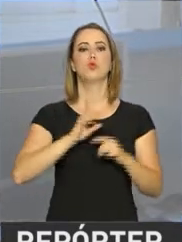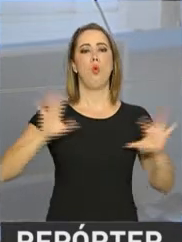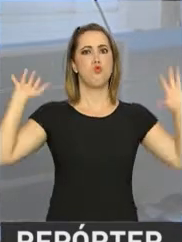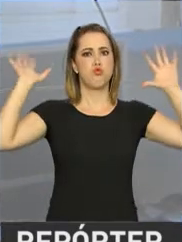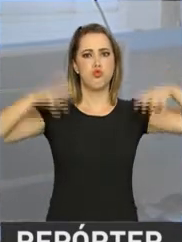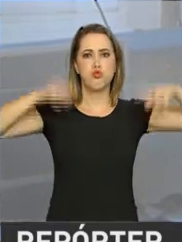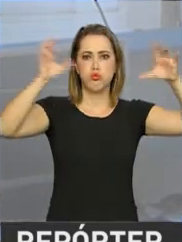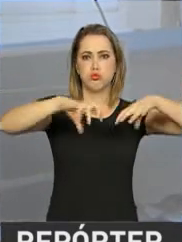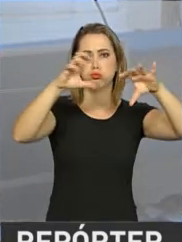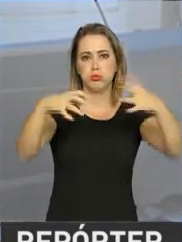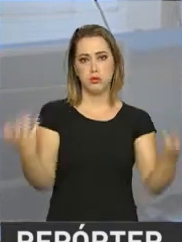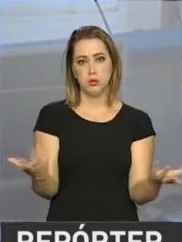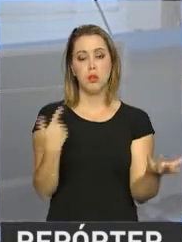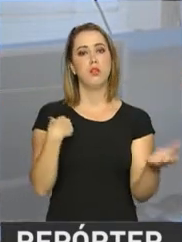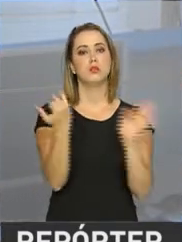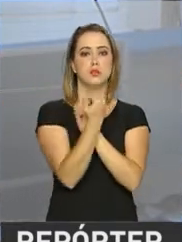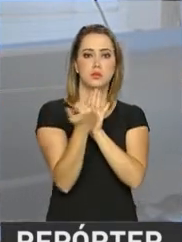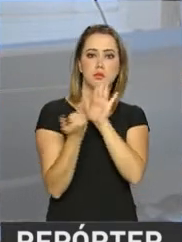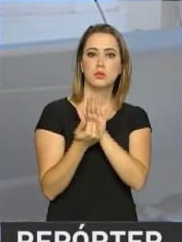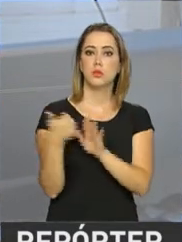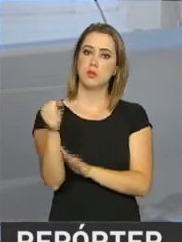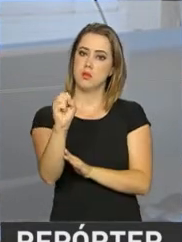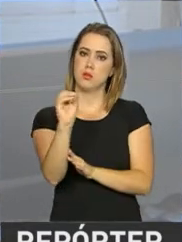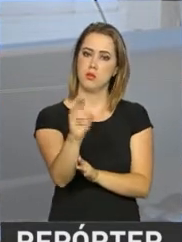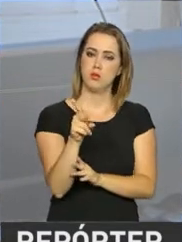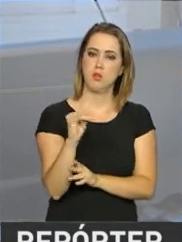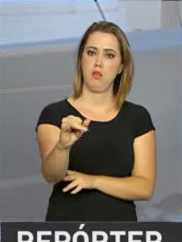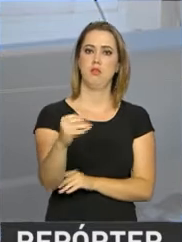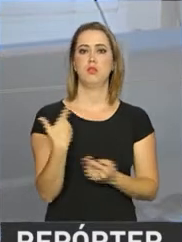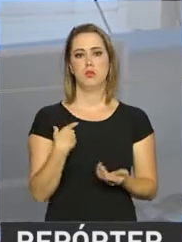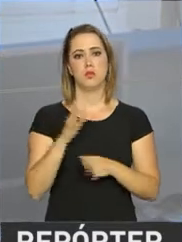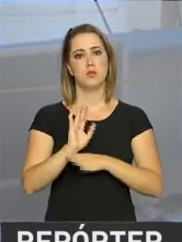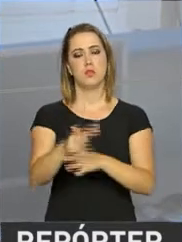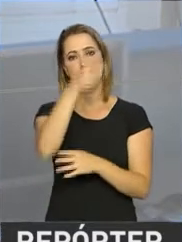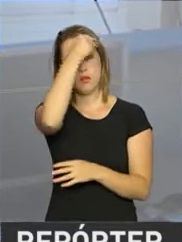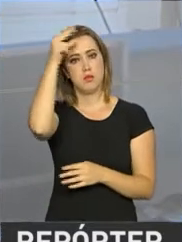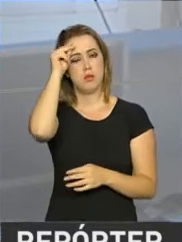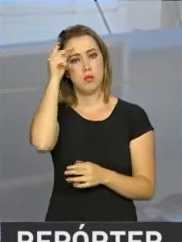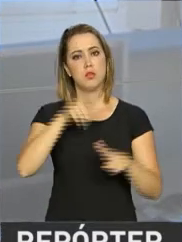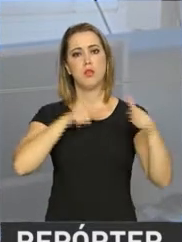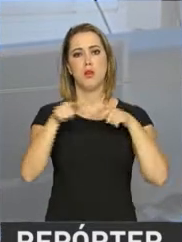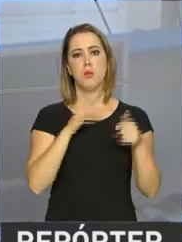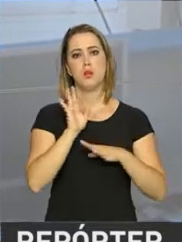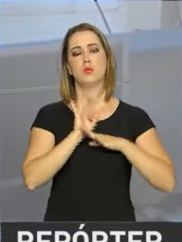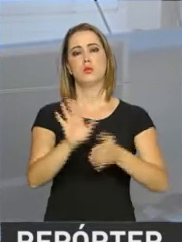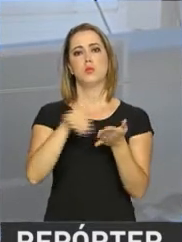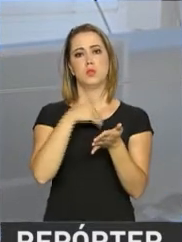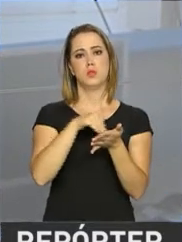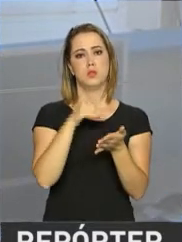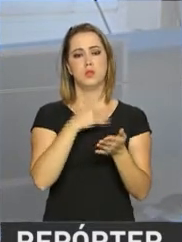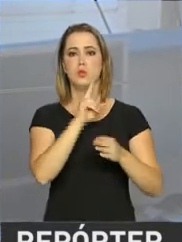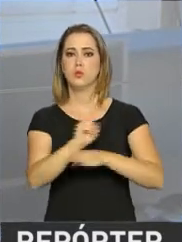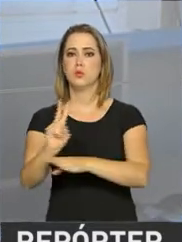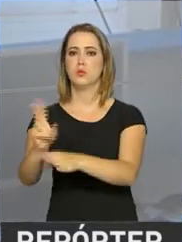chuvas intensas a medida com vigência de 180 dias vai garantir as prefeituras ações de apoio da secretaria nacional de